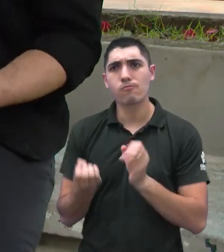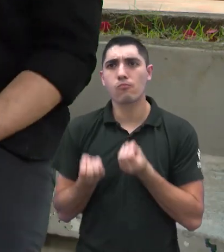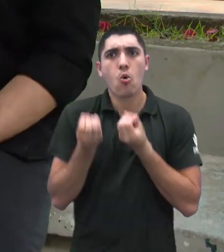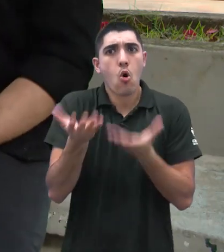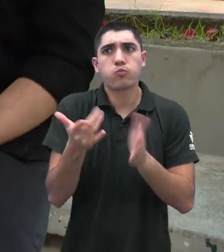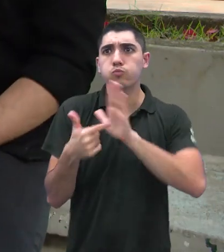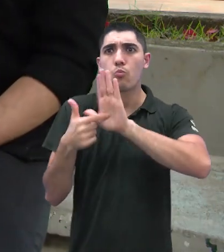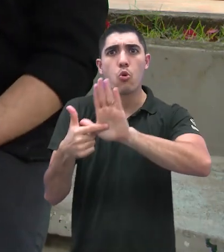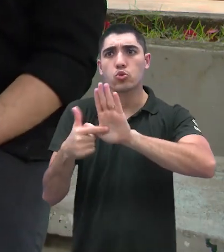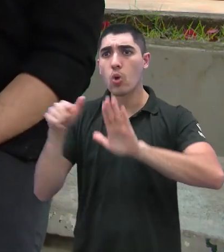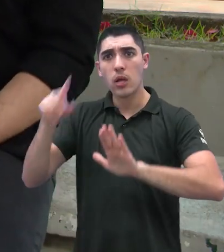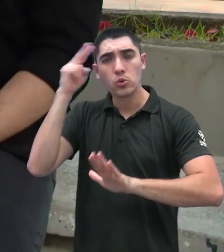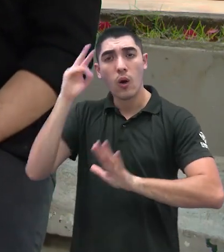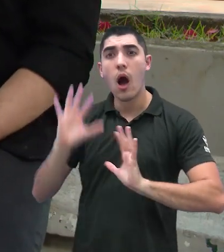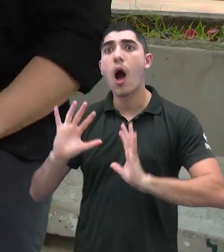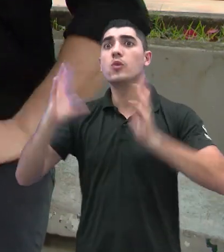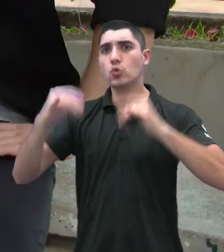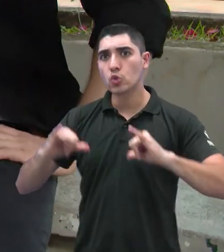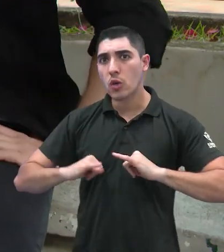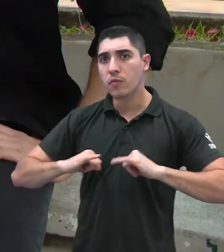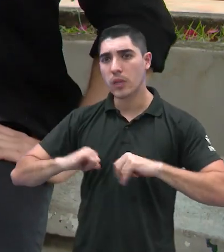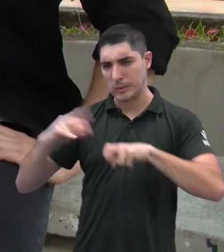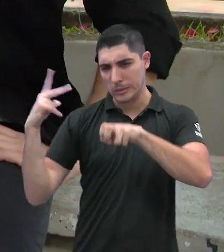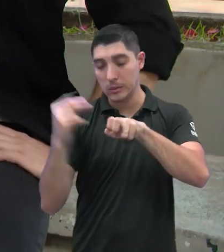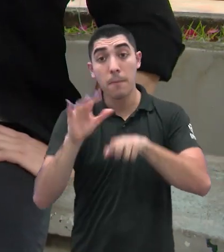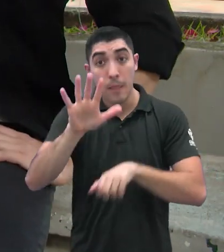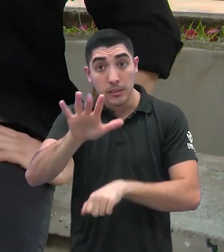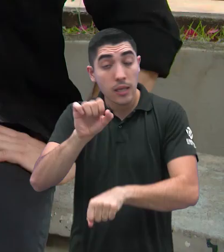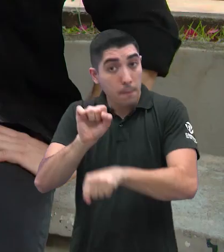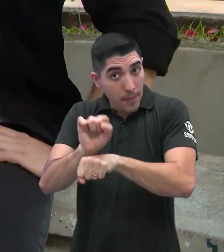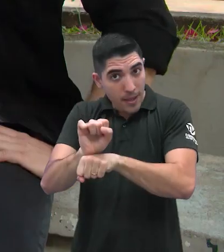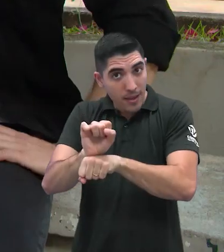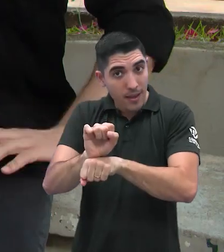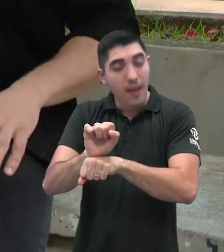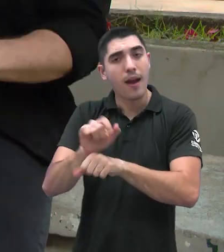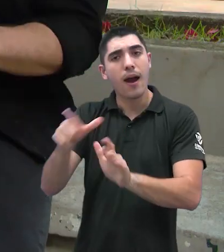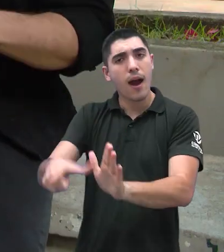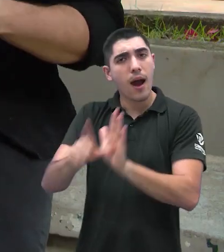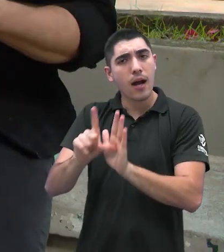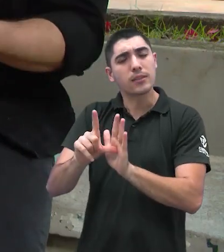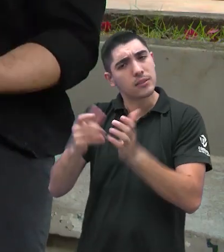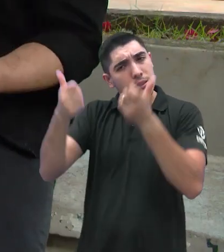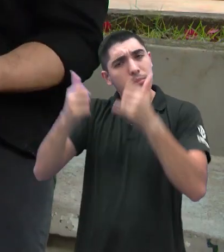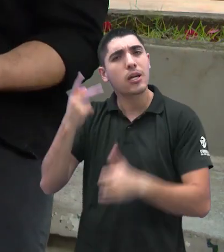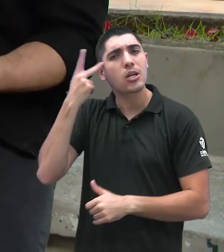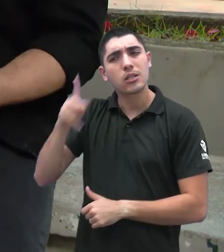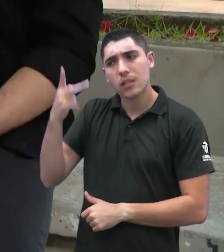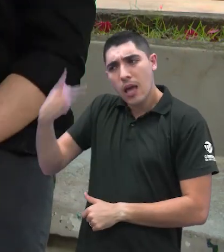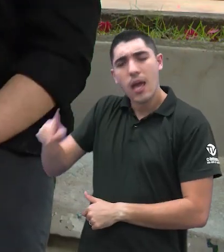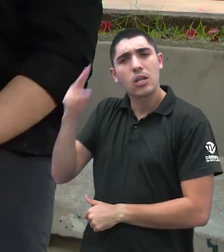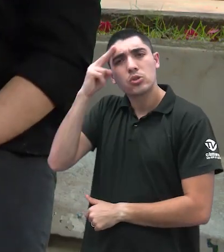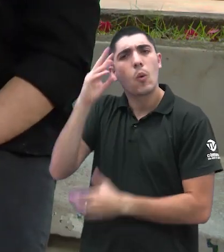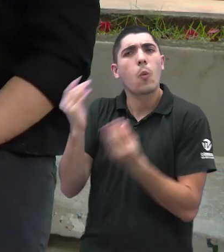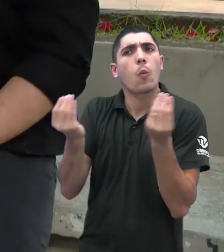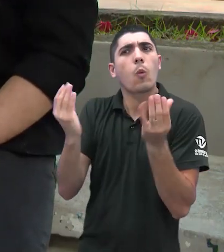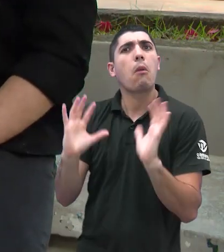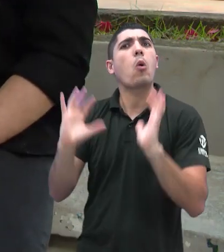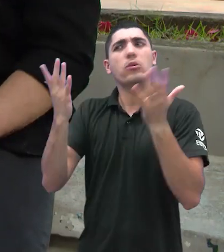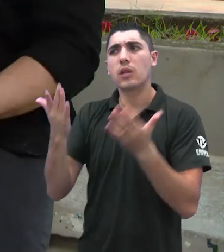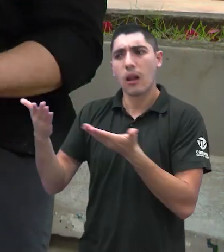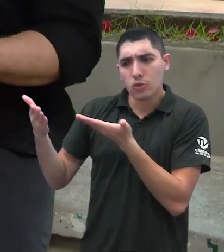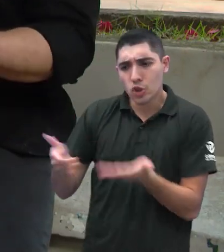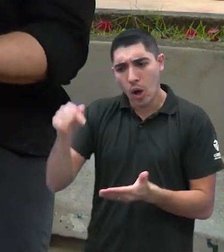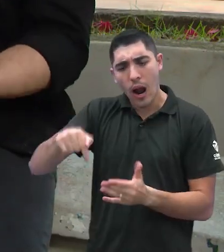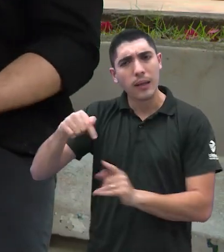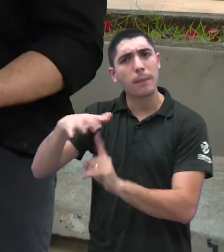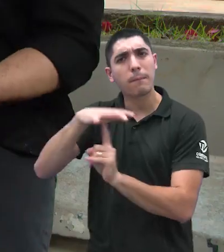história de quando a maritaca sofreu a agressão. Mas antes da gente falar da agressão em si, eu quero falar da história dessa maritaca. Como é que ela surgiu aqui na praça?